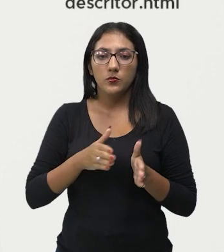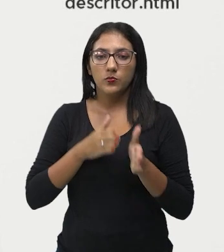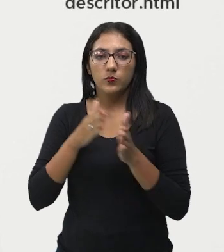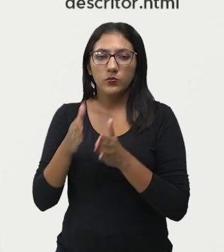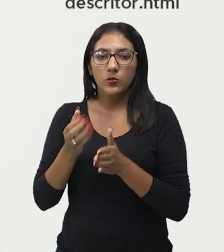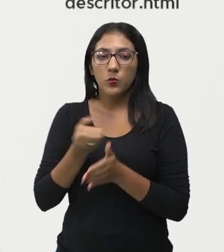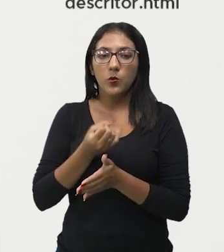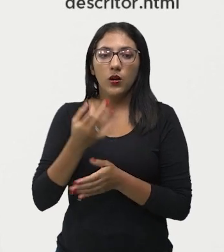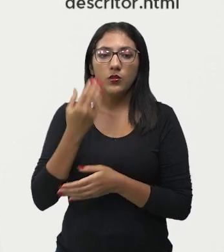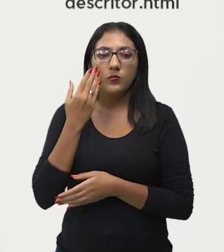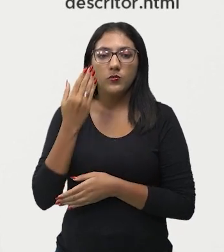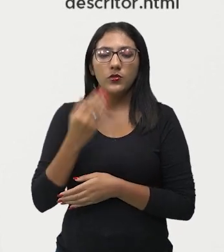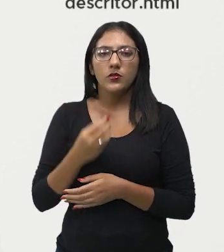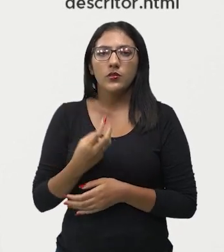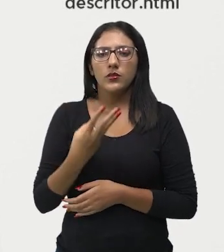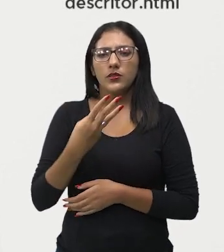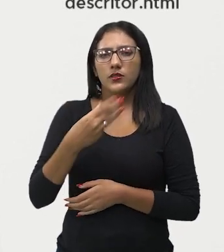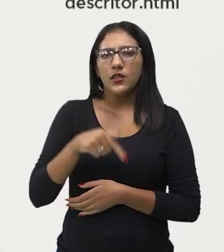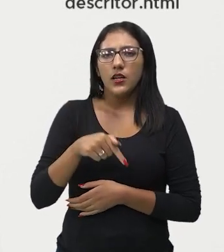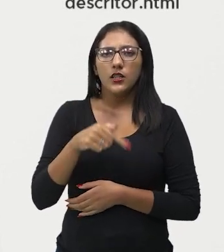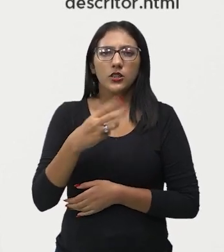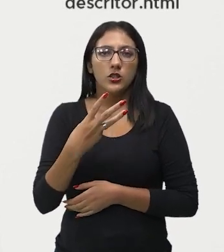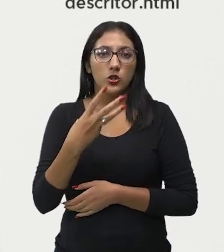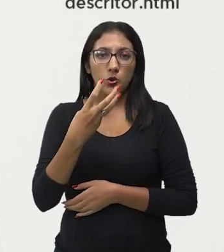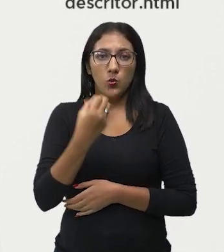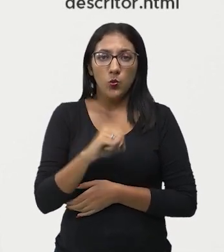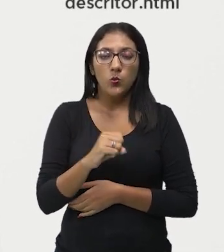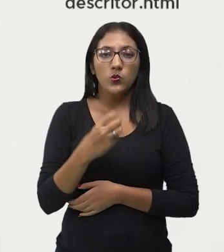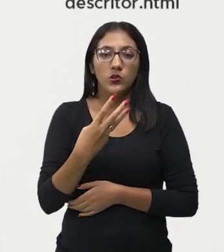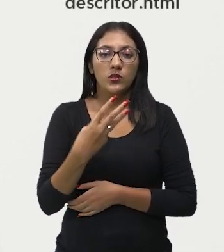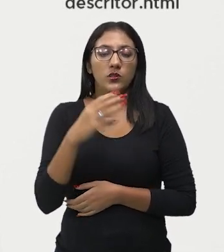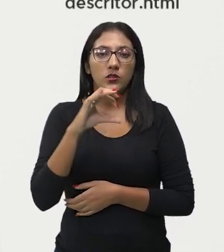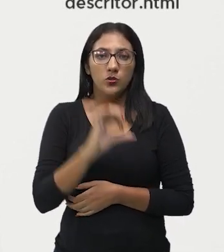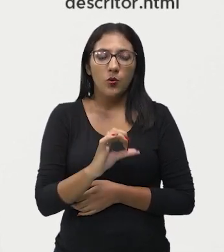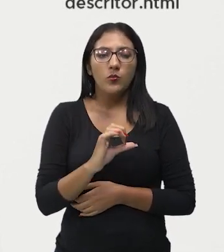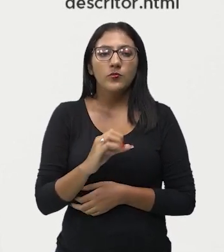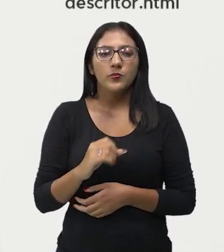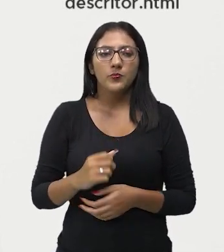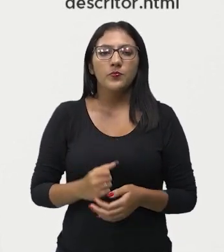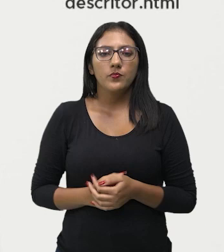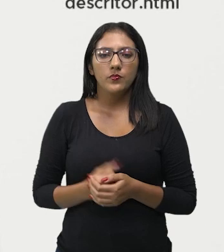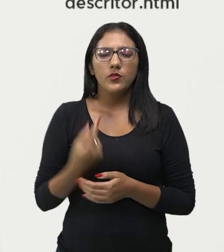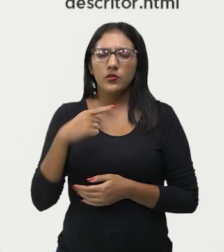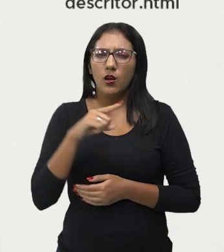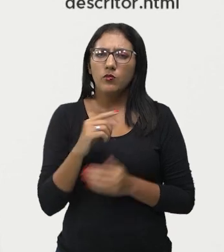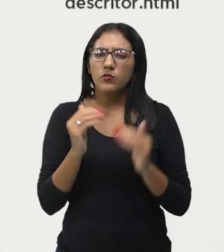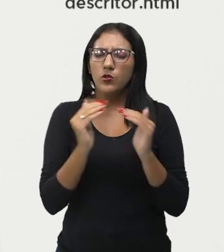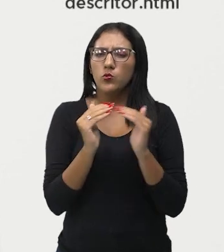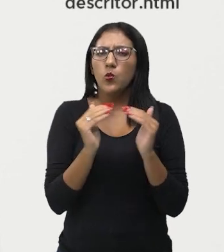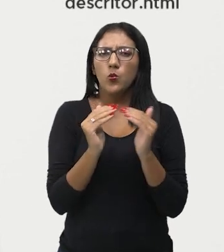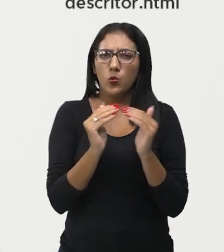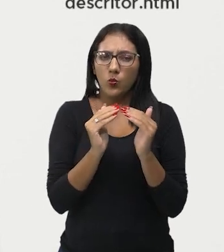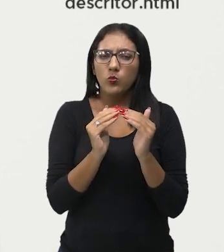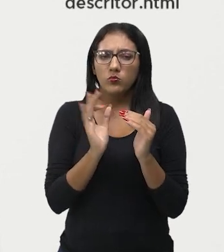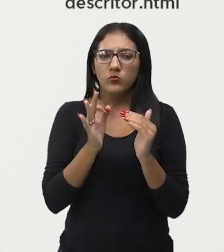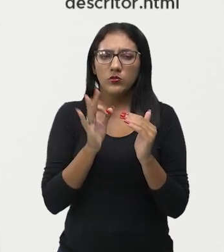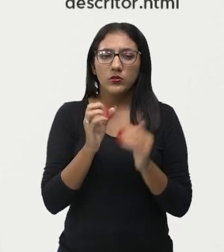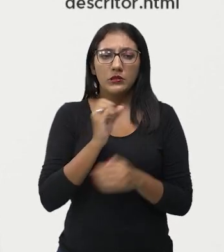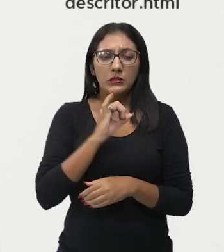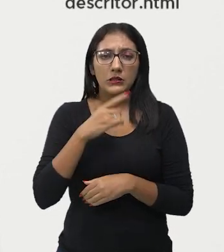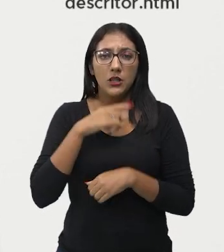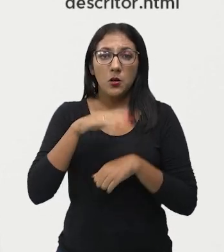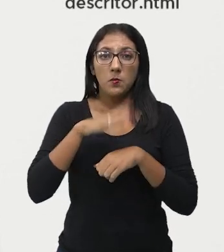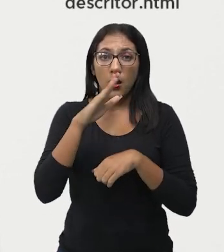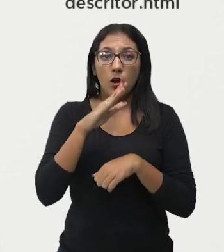com medida 37, 38 e 39. Há de você concordar aí com o professor, né? Se é maior